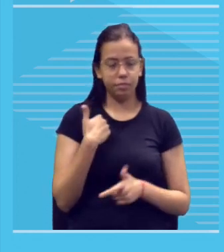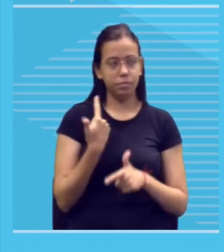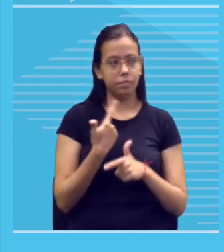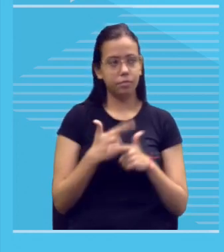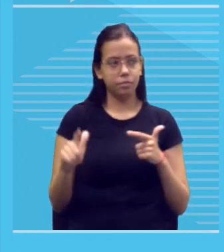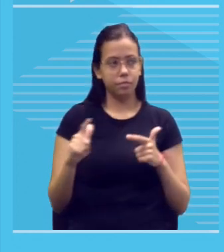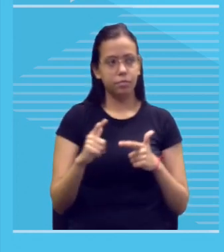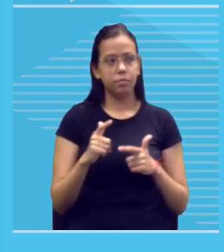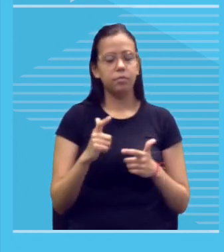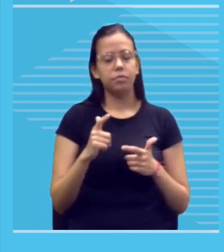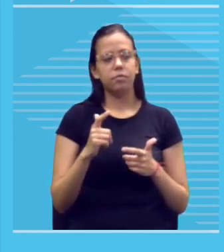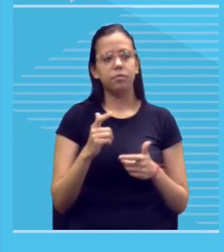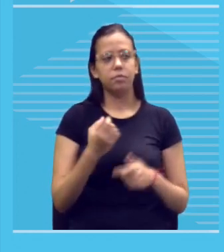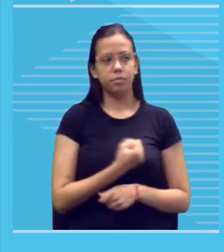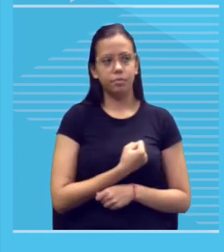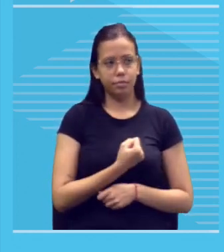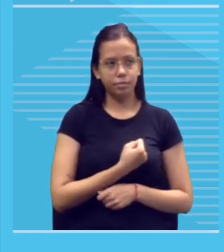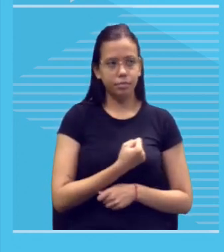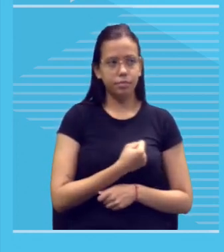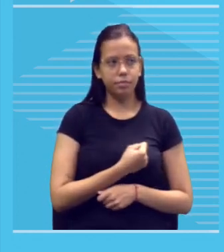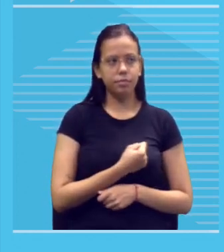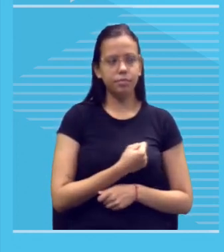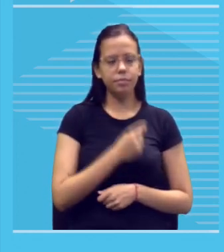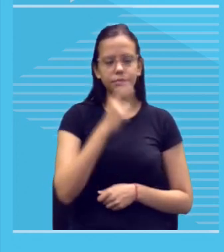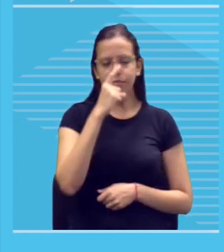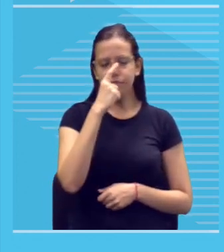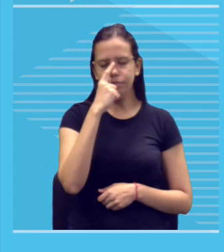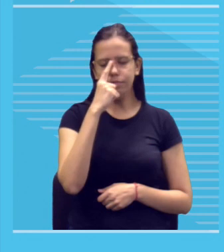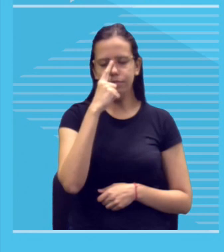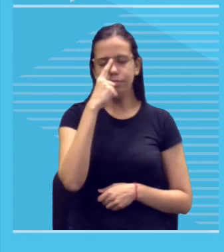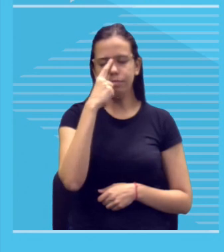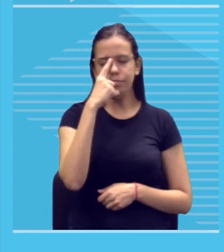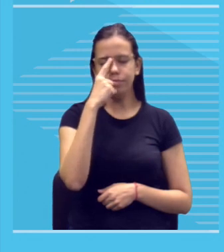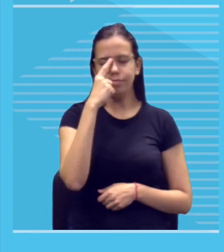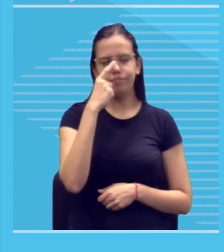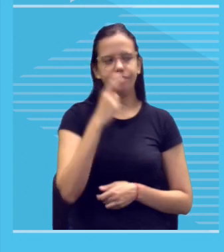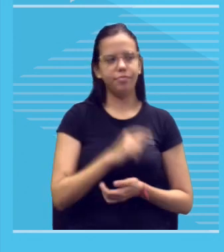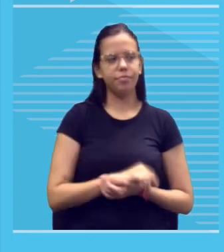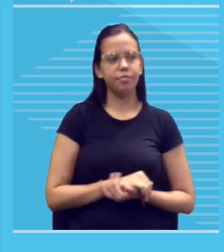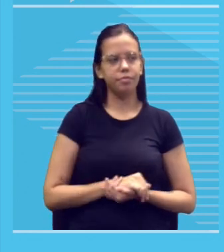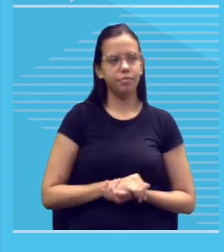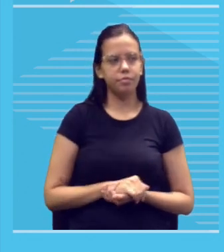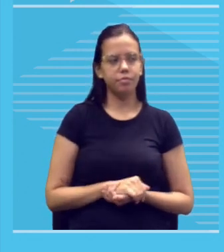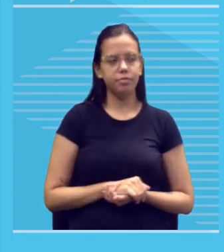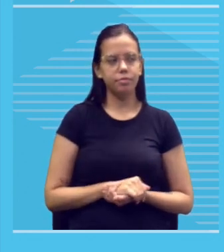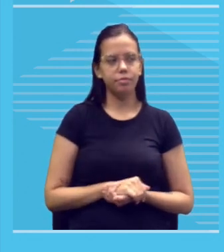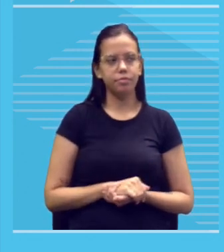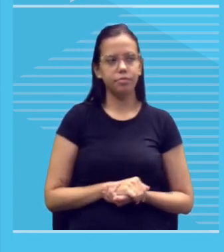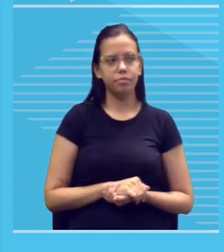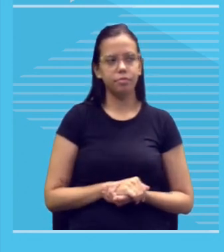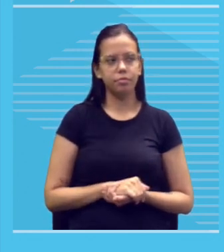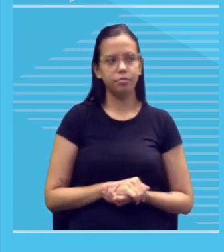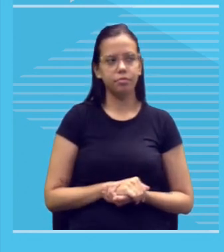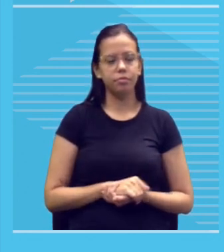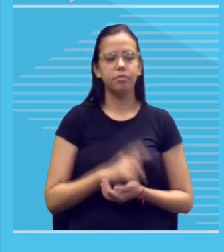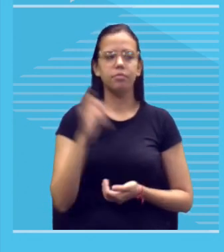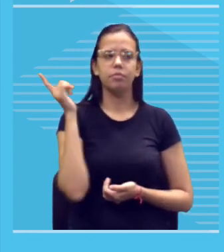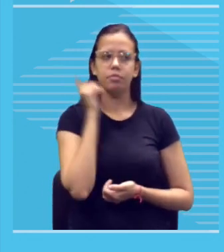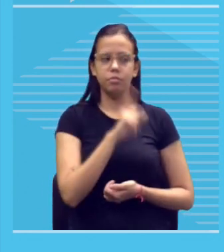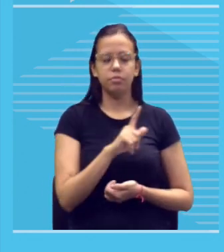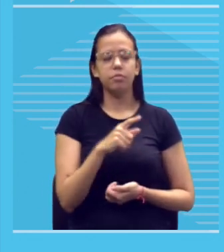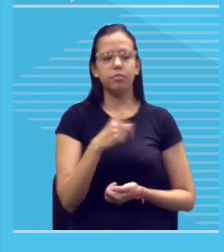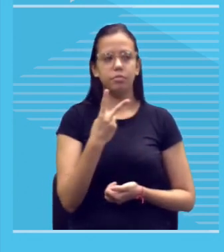por um número de novo o número é o meu divisor e obtive